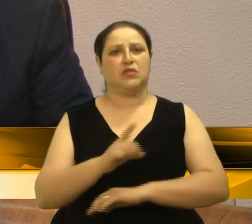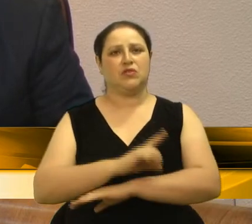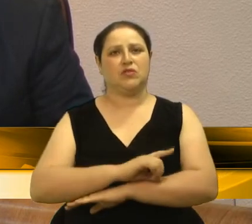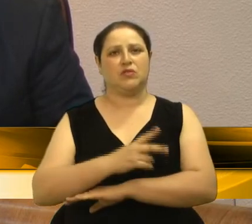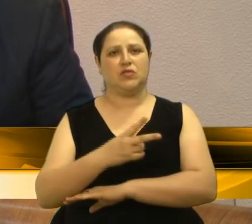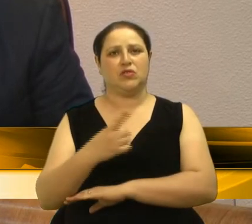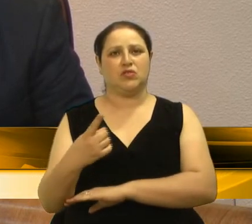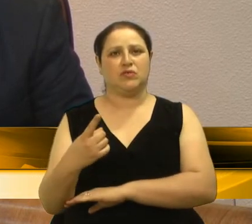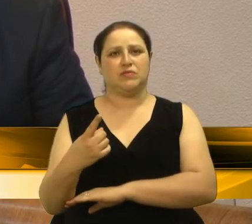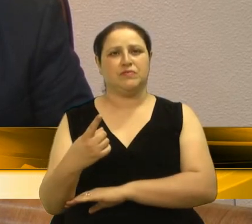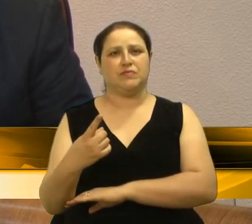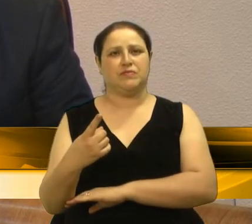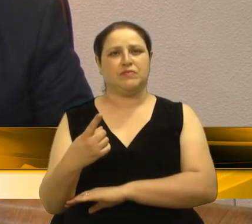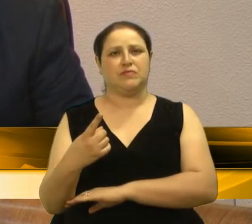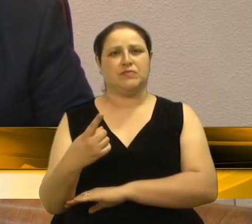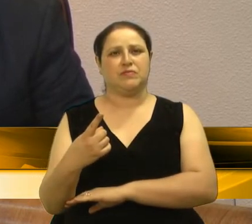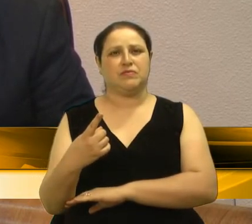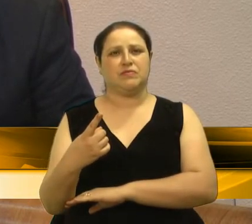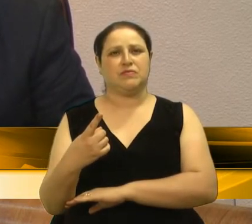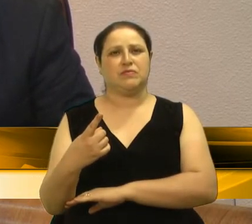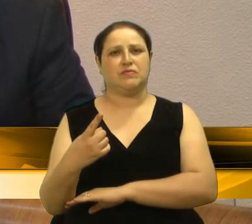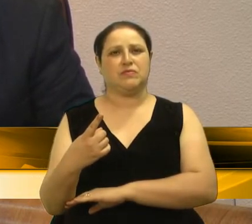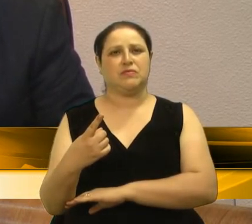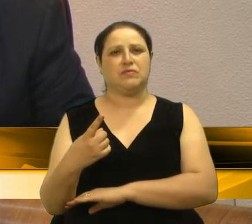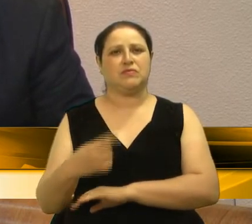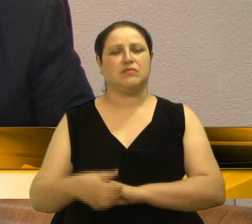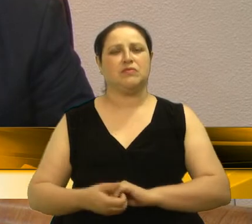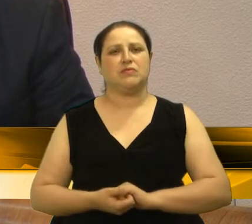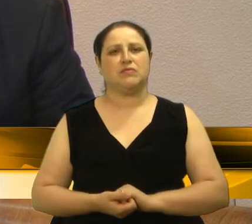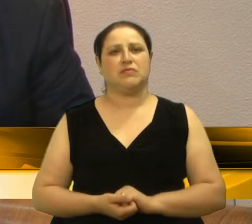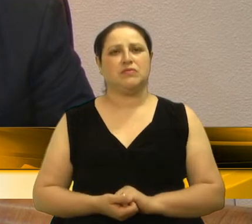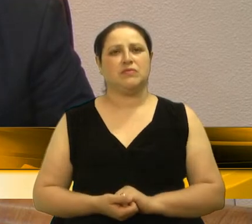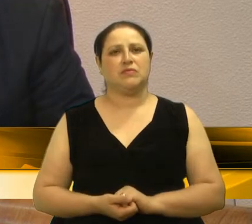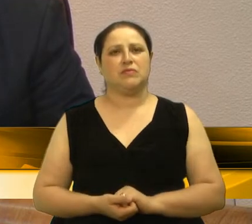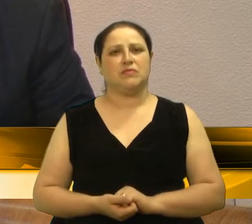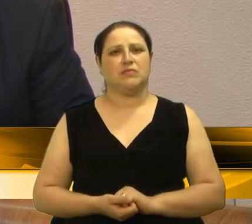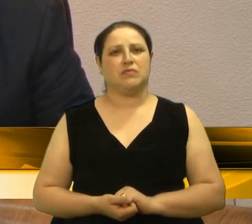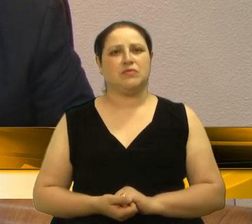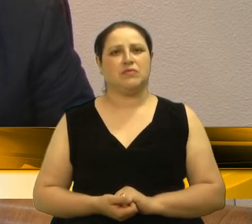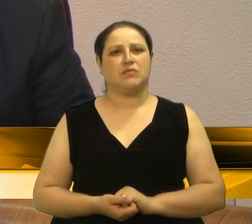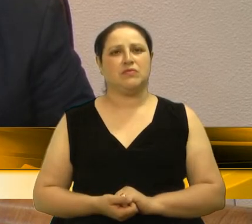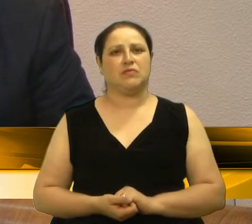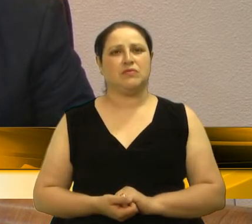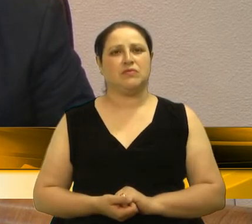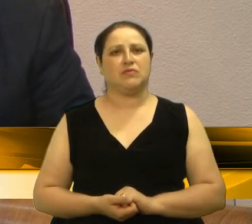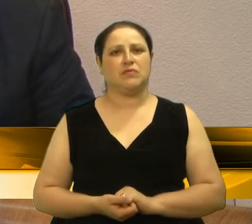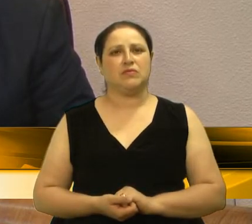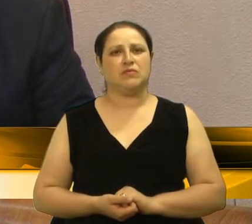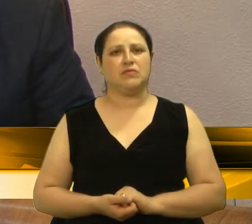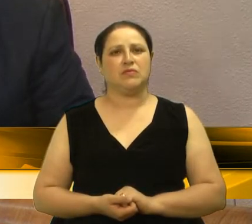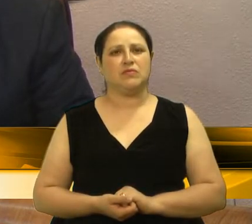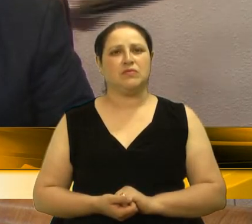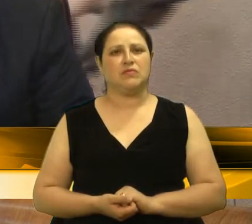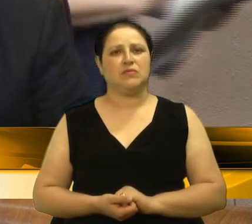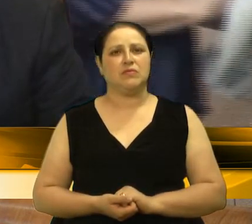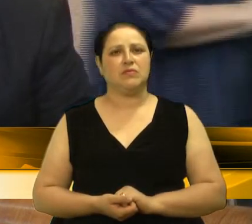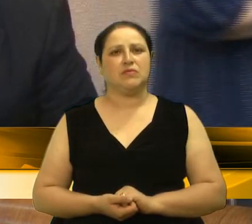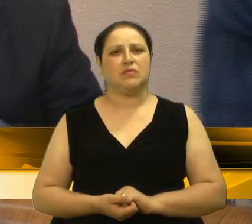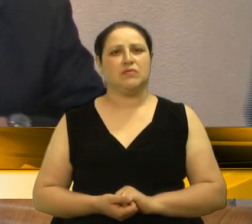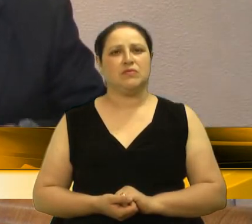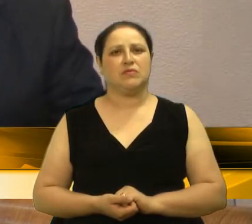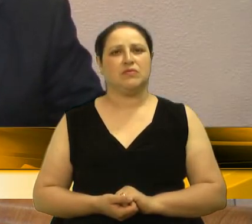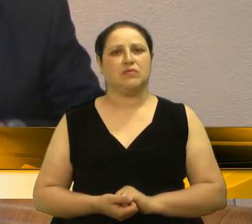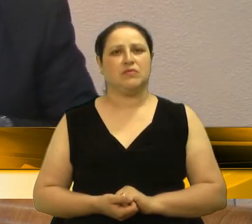notificação expedida pela comissão processante implica cesseamento de defesa porque a legalidade procedimental não poderia